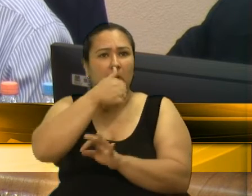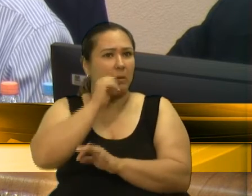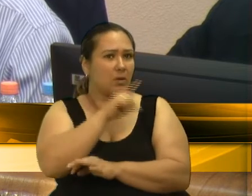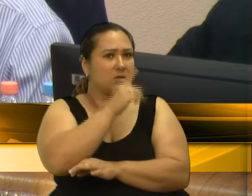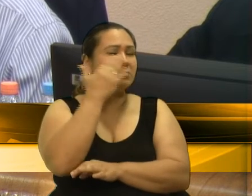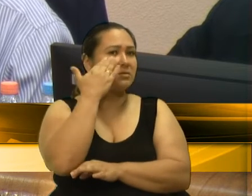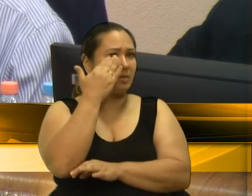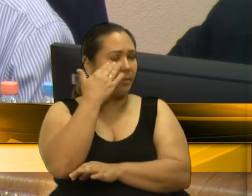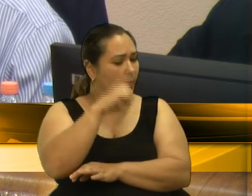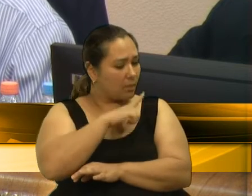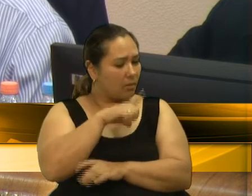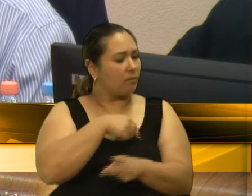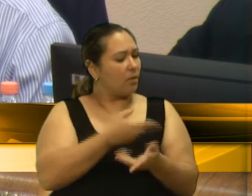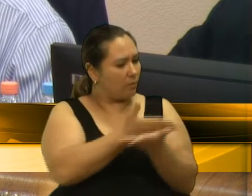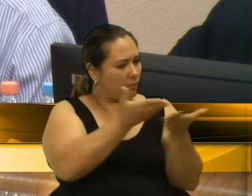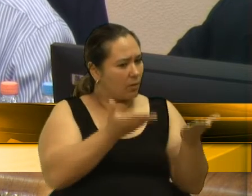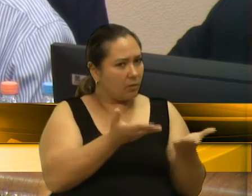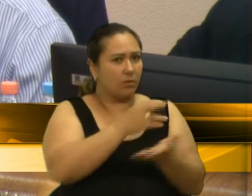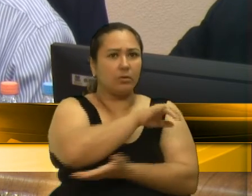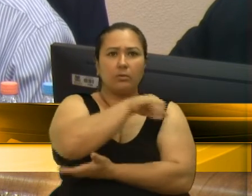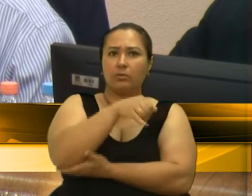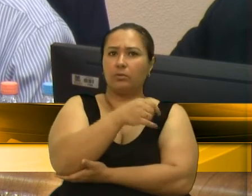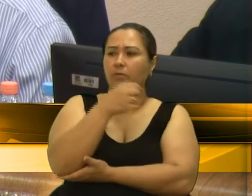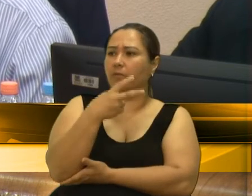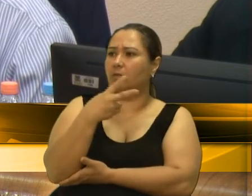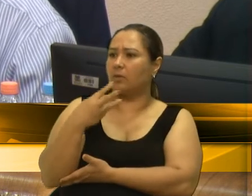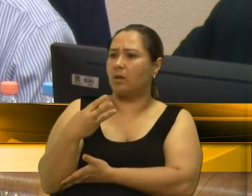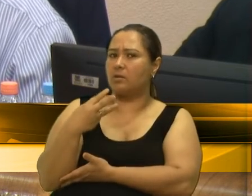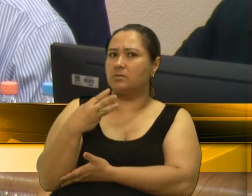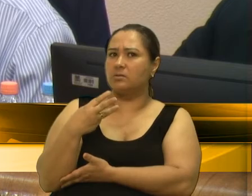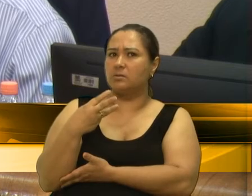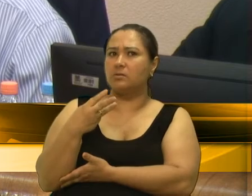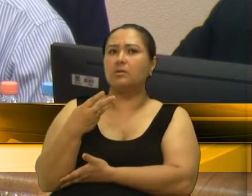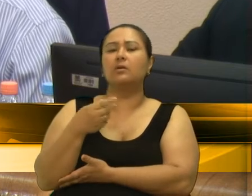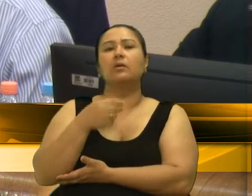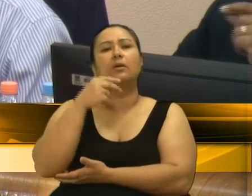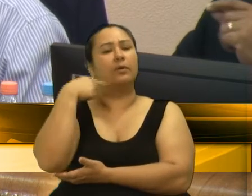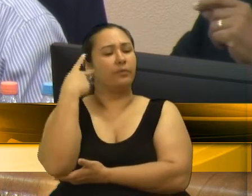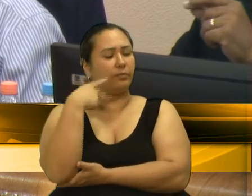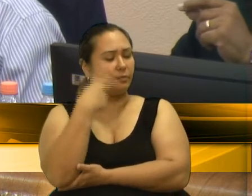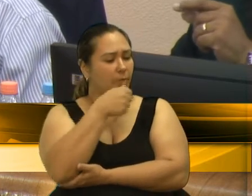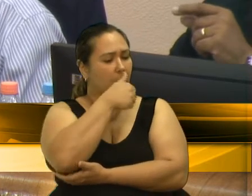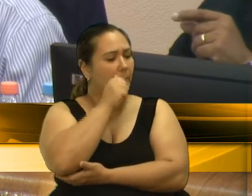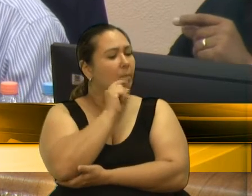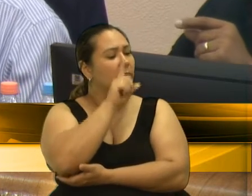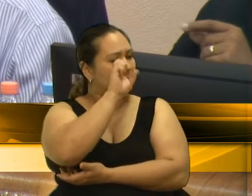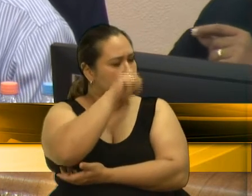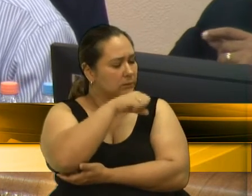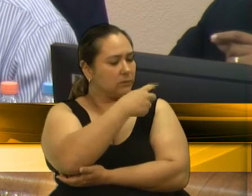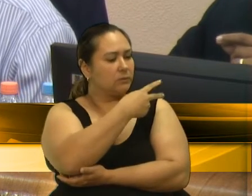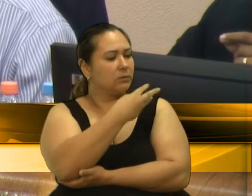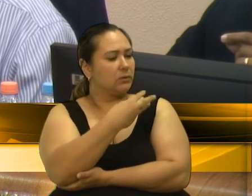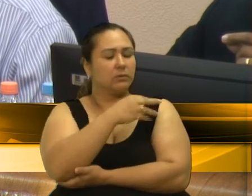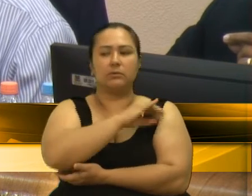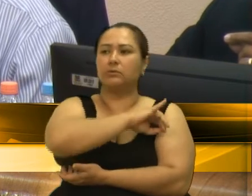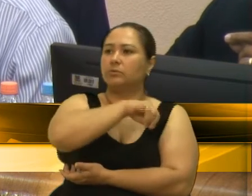esse evento? Senhor Joemir, 23... Vereadora Paula, dia 23. Senhor Joemir,